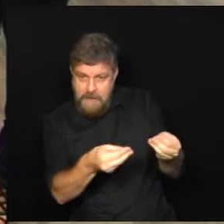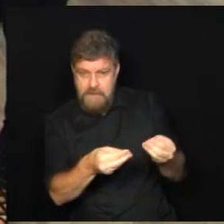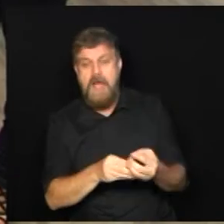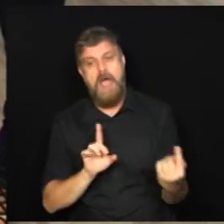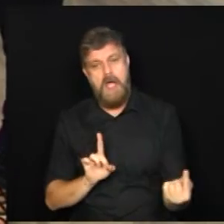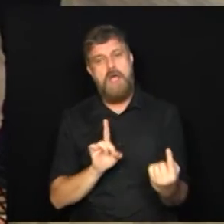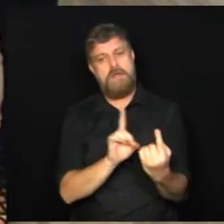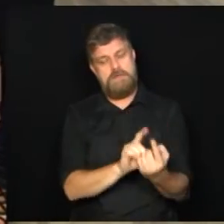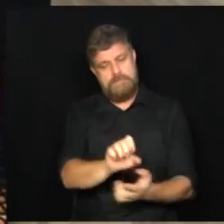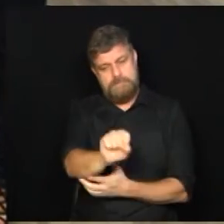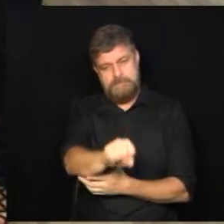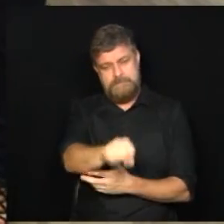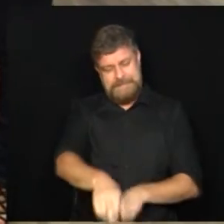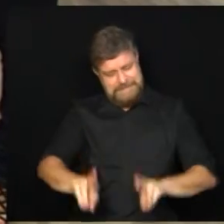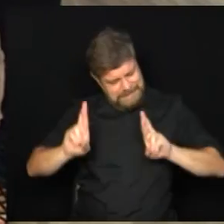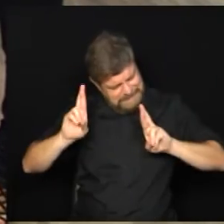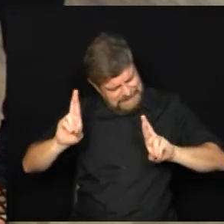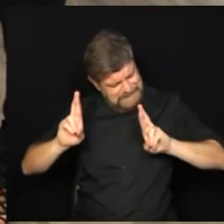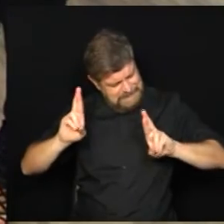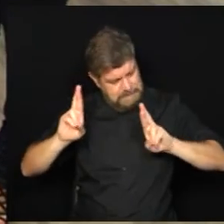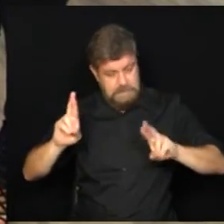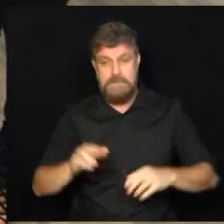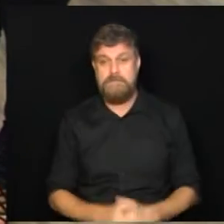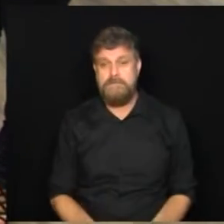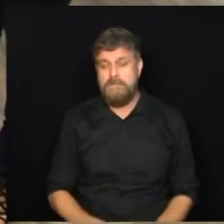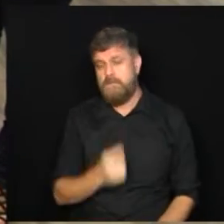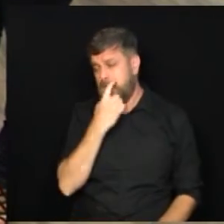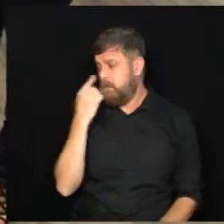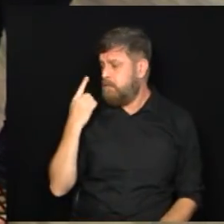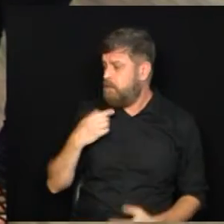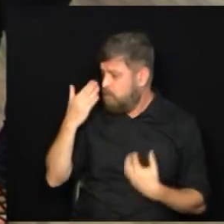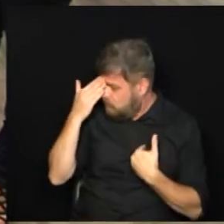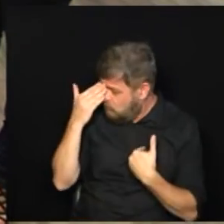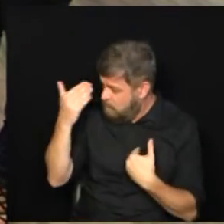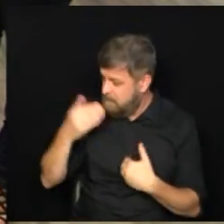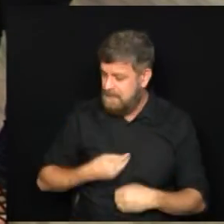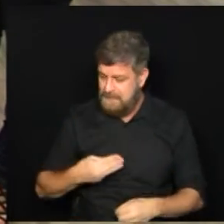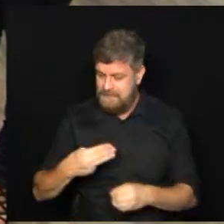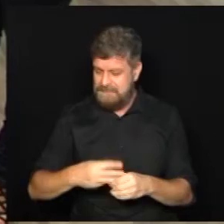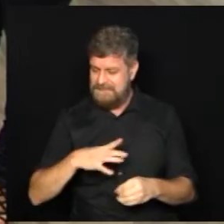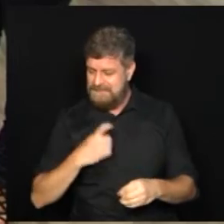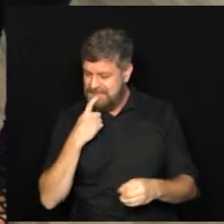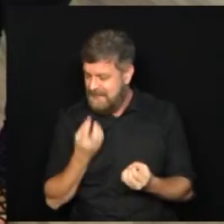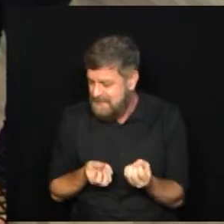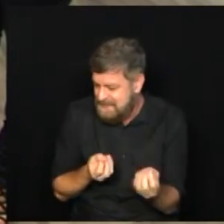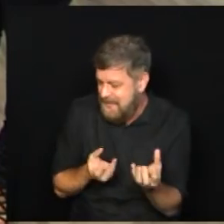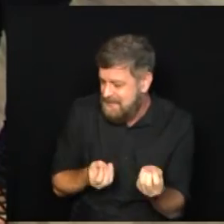será atendido. E fica na torcida. Sim. Mirna Abreu, muito obrigado pelas notícias da metrópole de